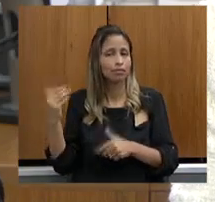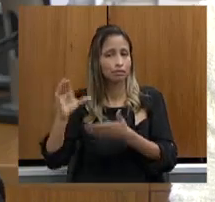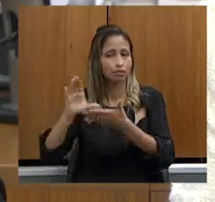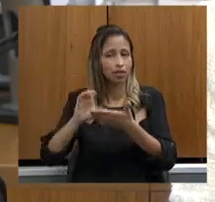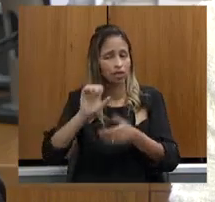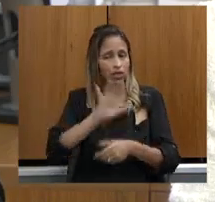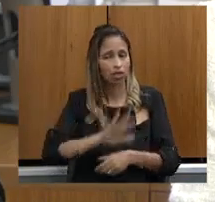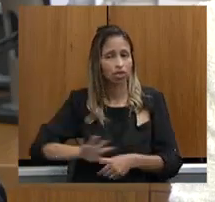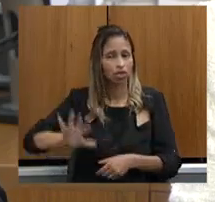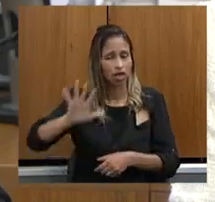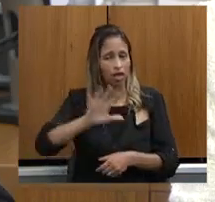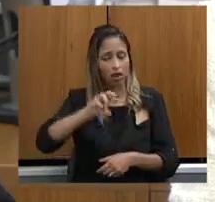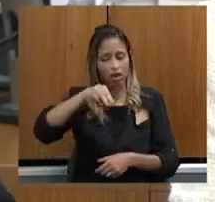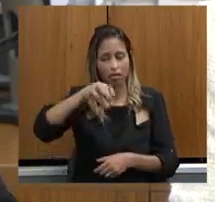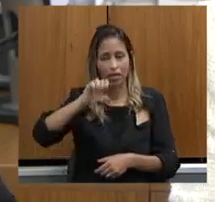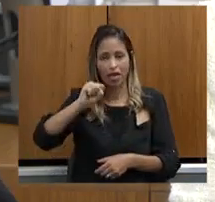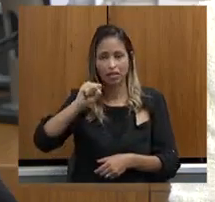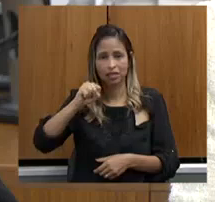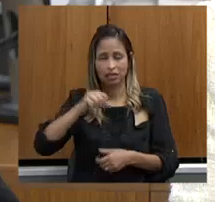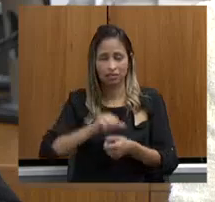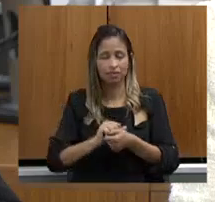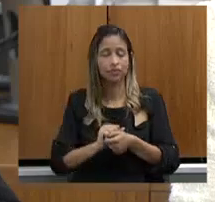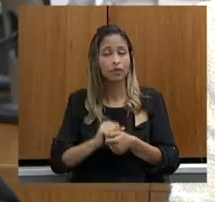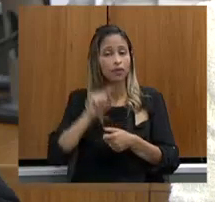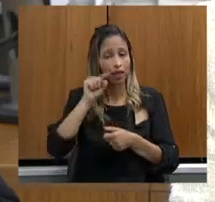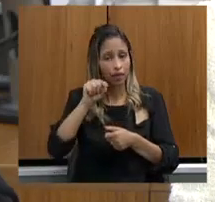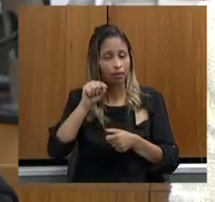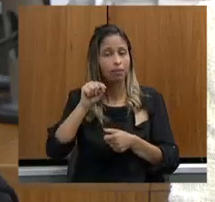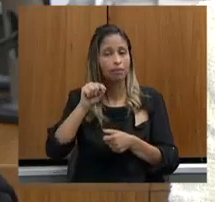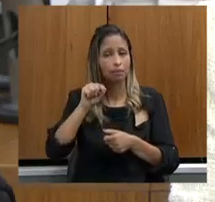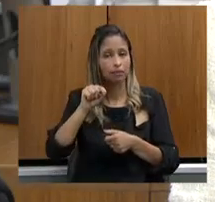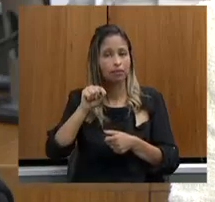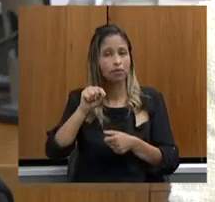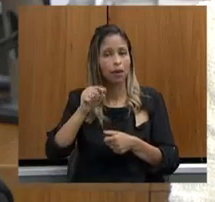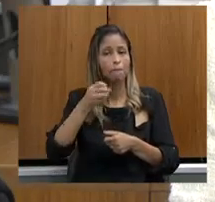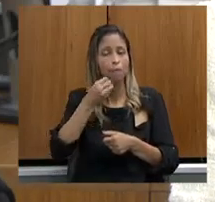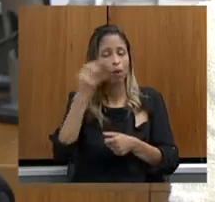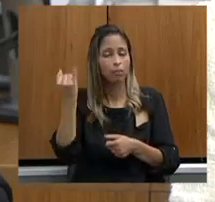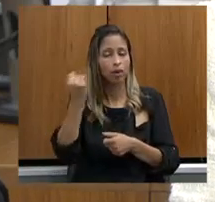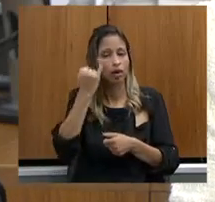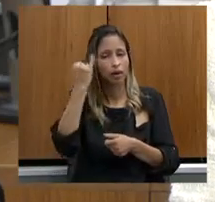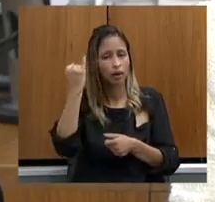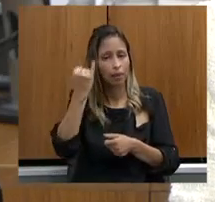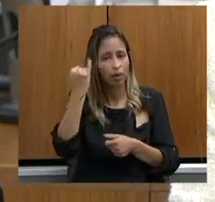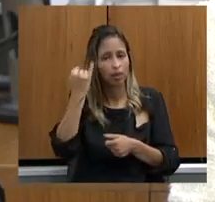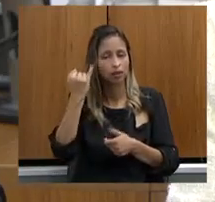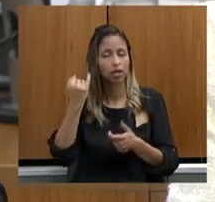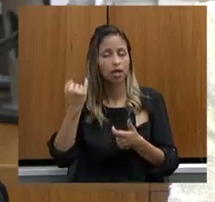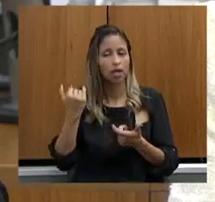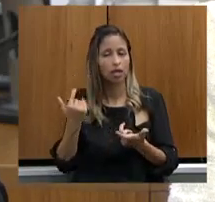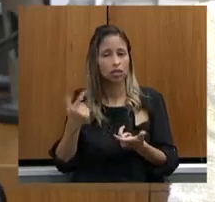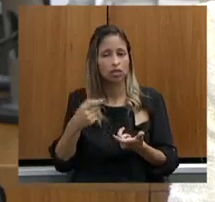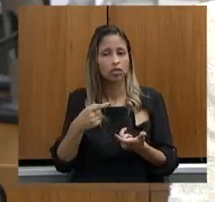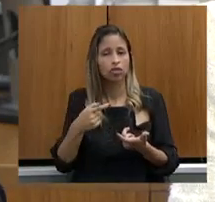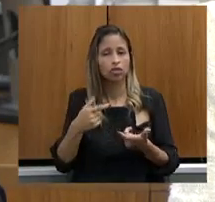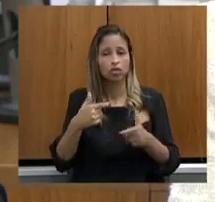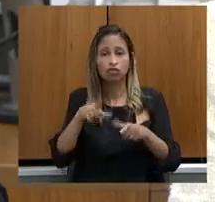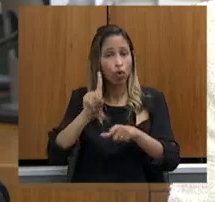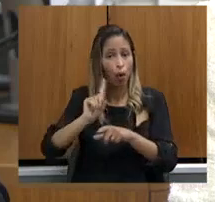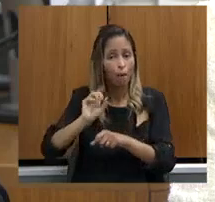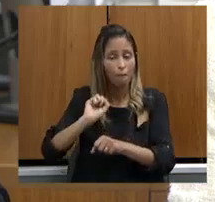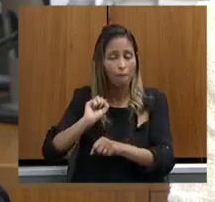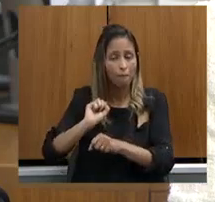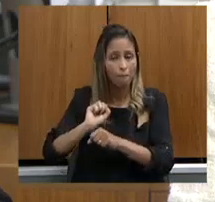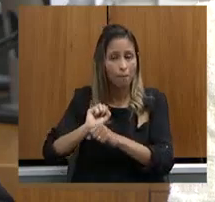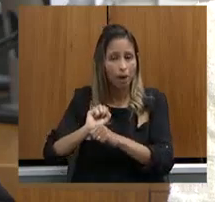arrecadação Geral de ICMS no país Então acho que isso daí é um é uma coisa bastante importante e é muito trabalhosa não ficou parado